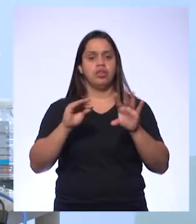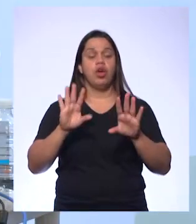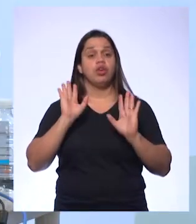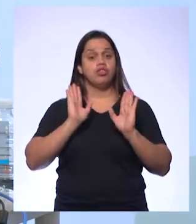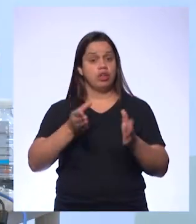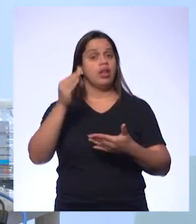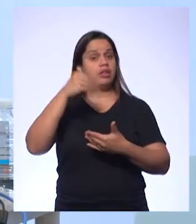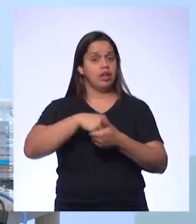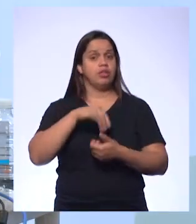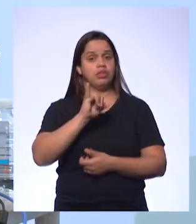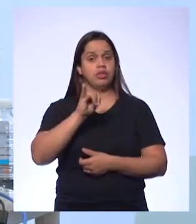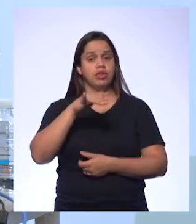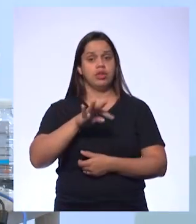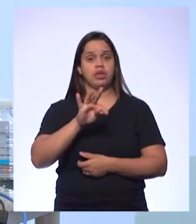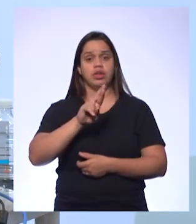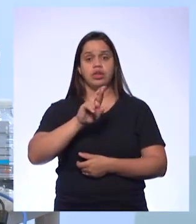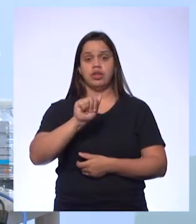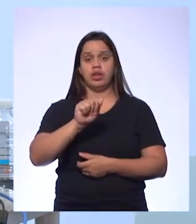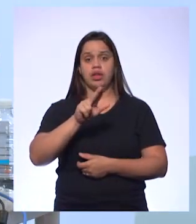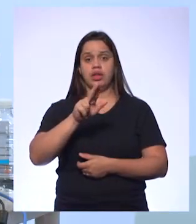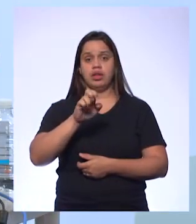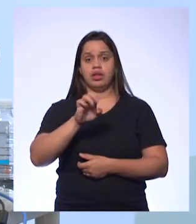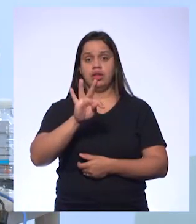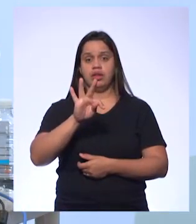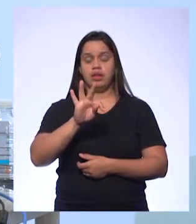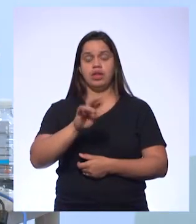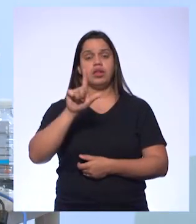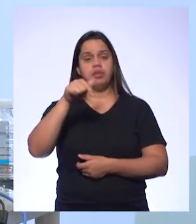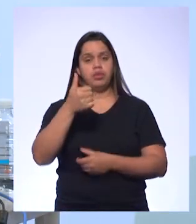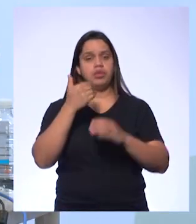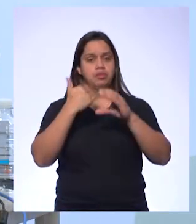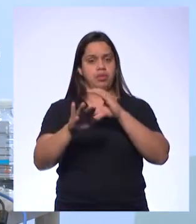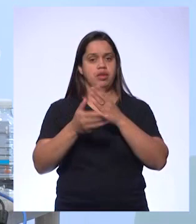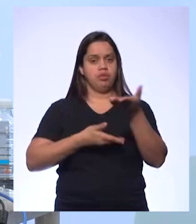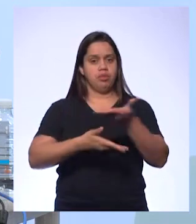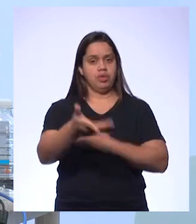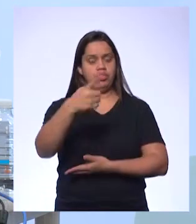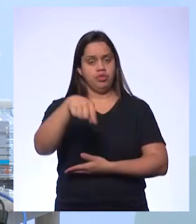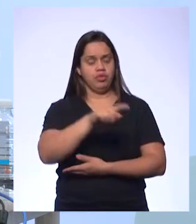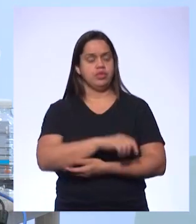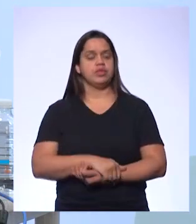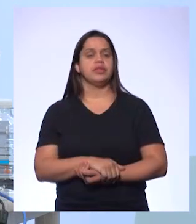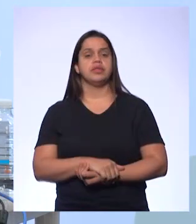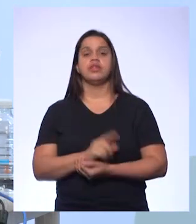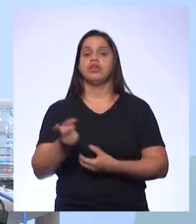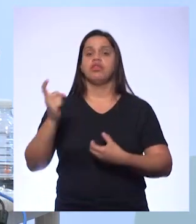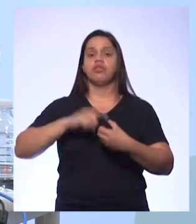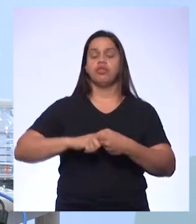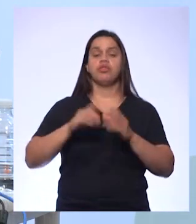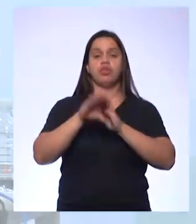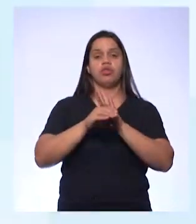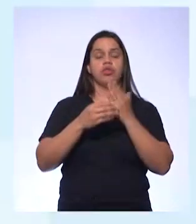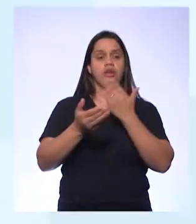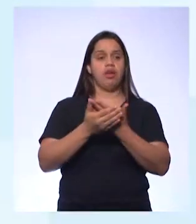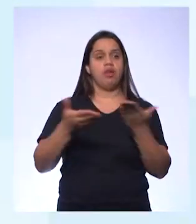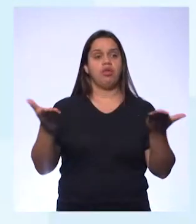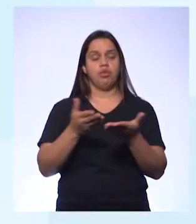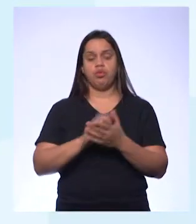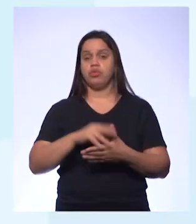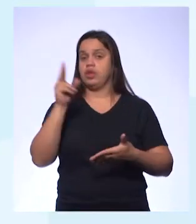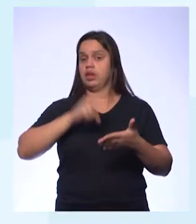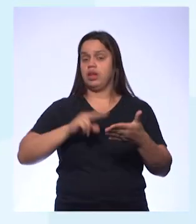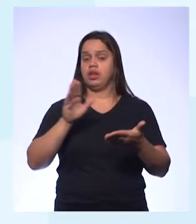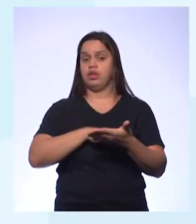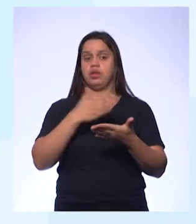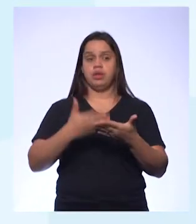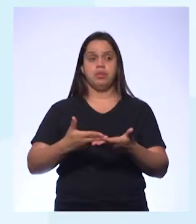intranet o caderno, eu olhei Ah, ontem. já está na Já intranet? está, então aí eles passam para vocês. Então é o seguinte, retomando aí o conceito da aula de hoje, leitura e